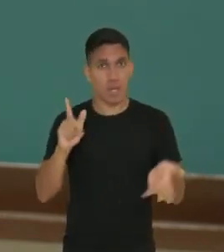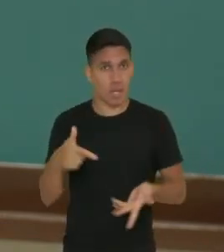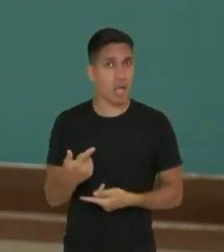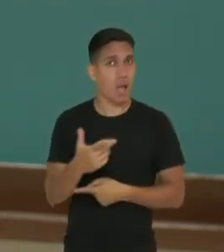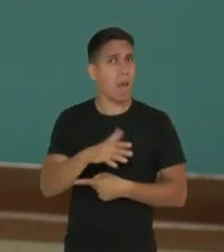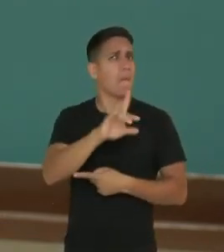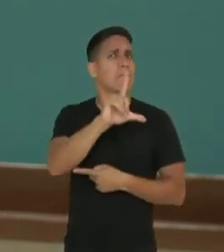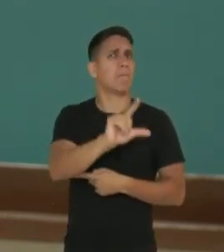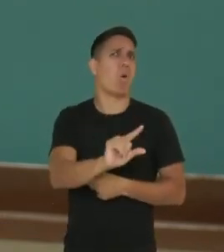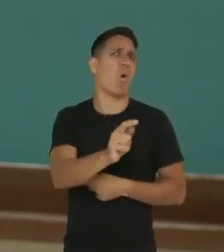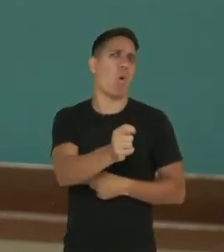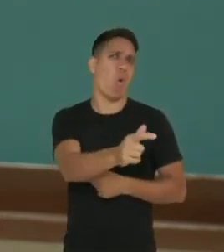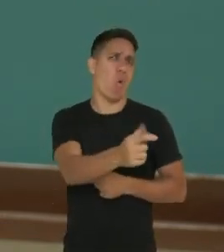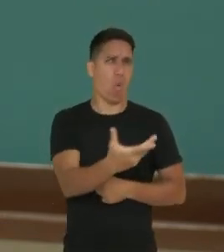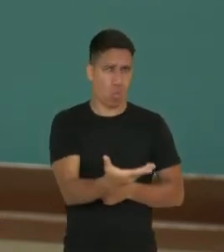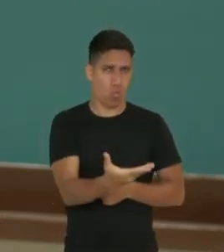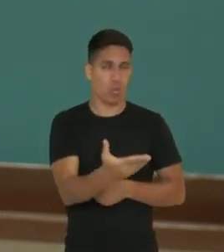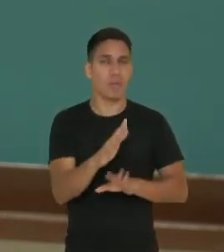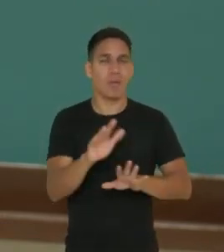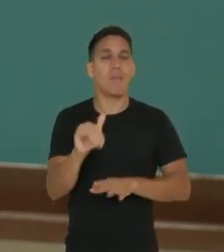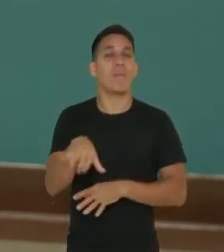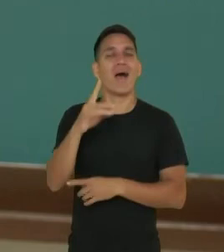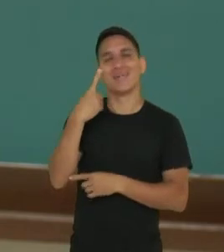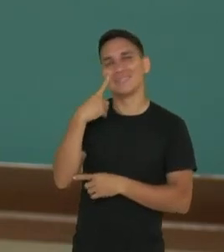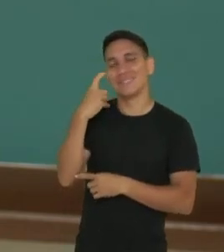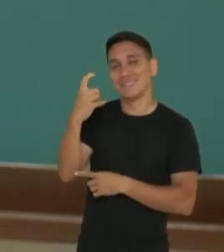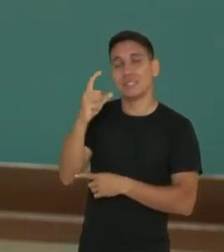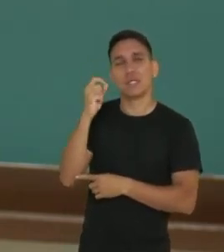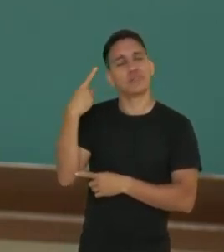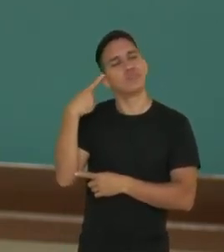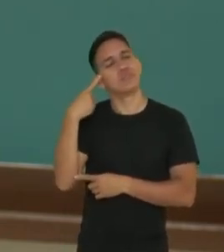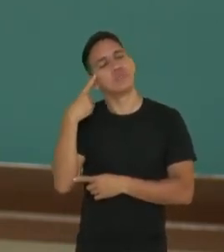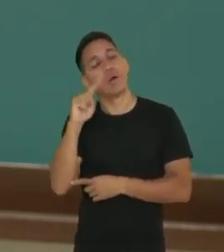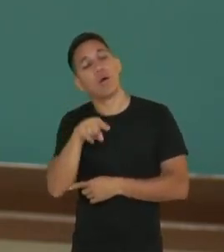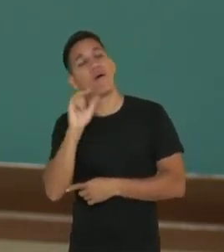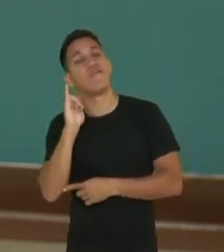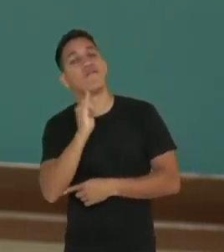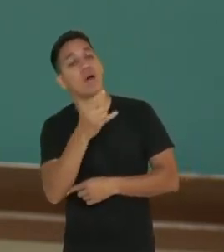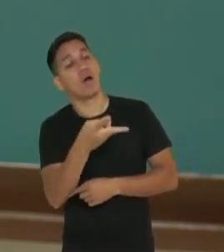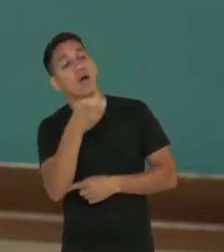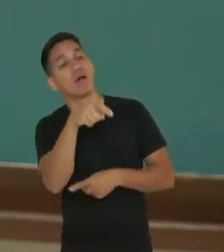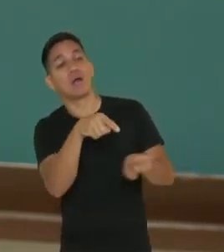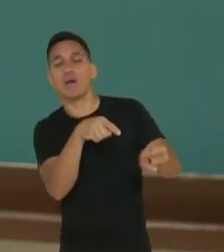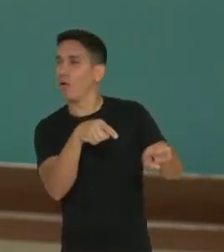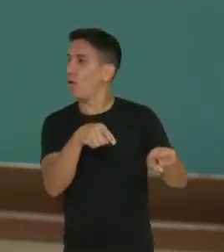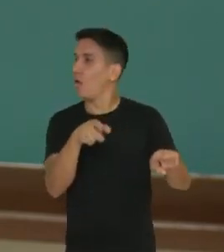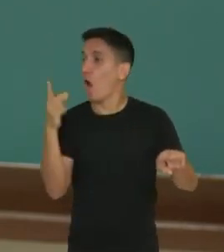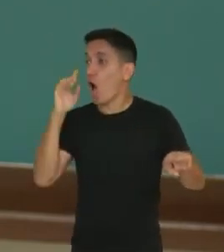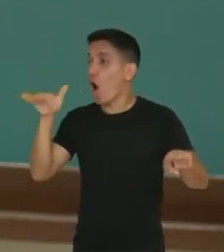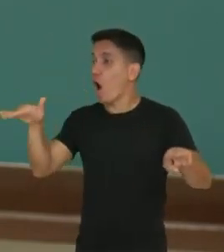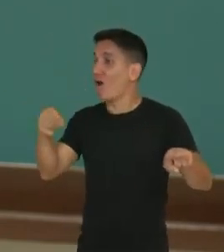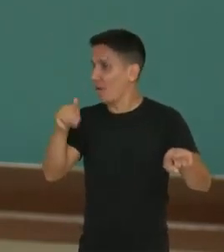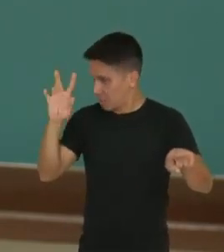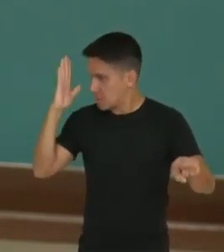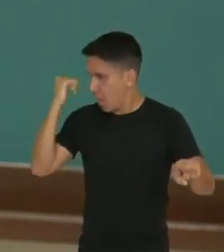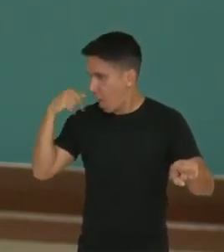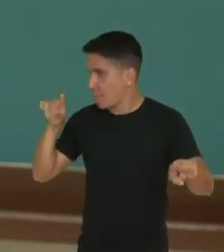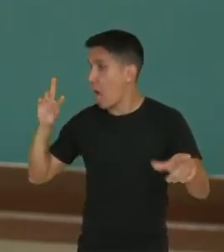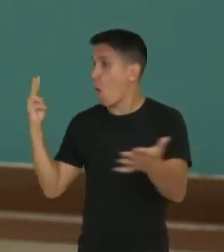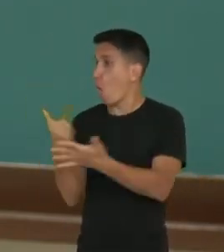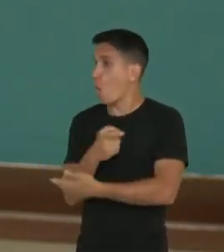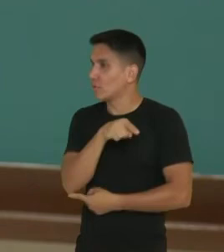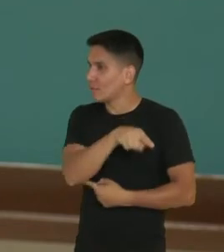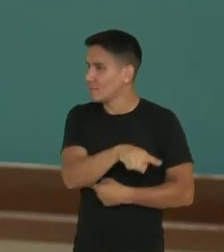comum. Então, é mais interessante contar algo que aconteceu com outras pessoas. Você sabia que aconteceu tal coisa? Olha